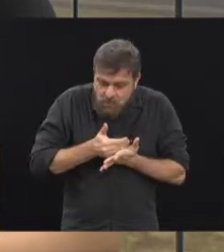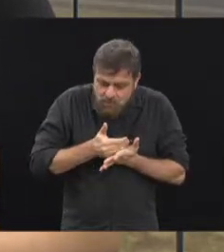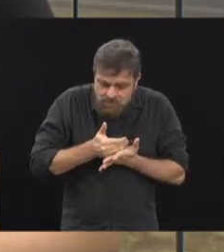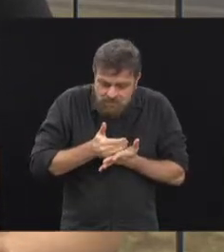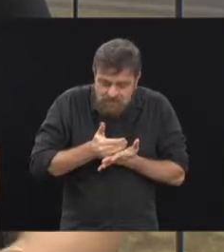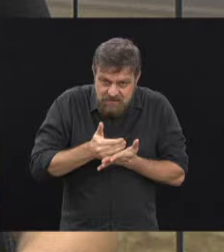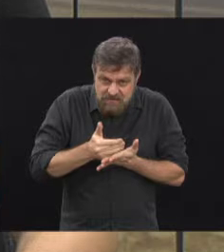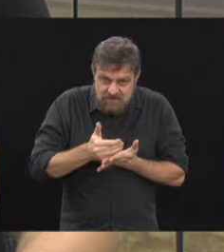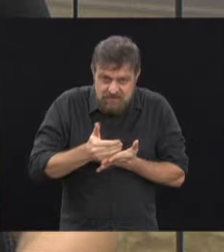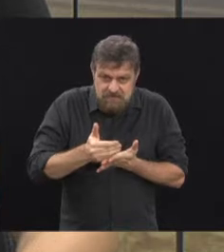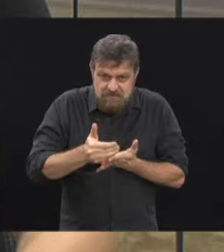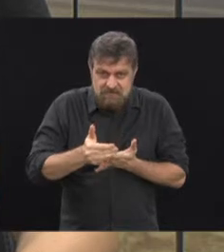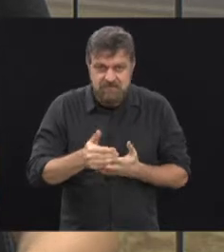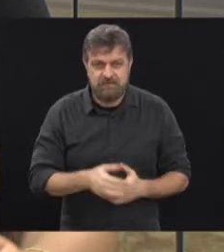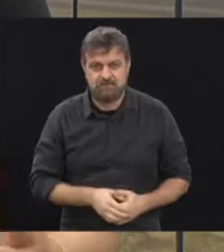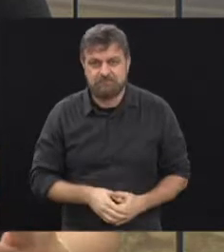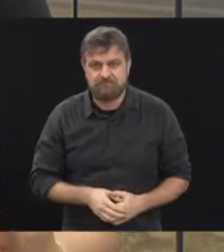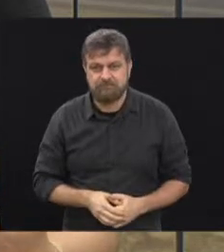que eu comecei